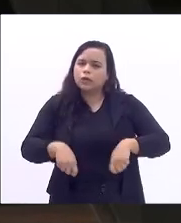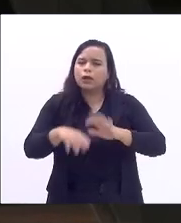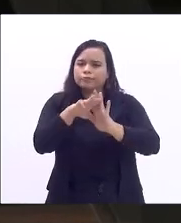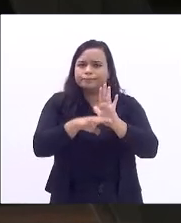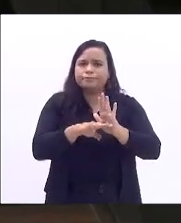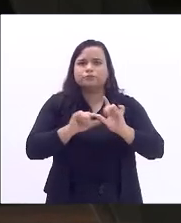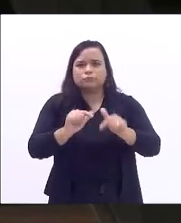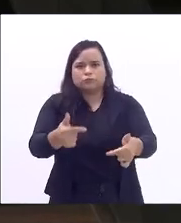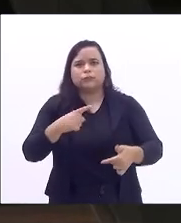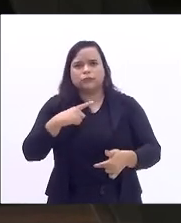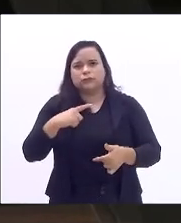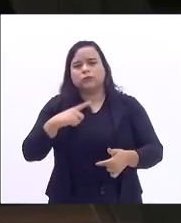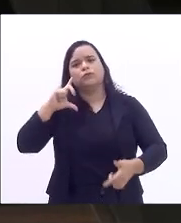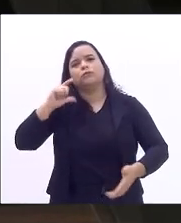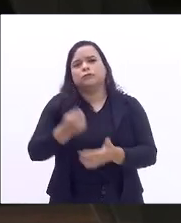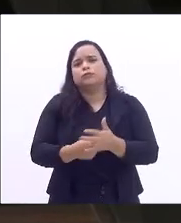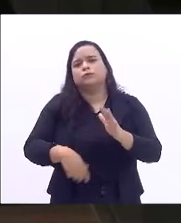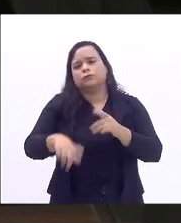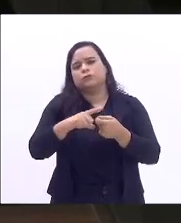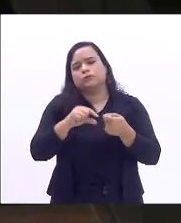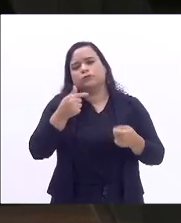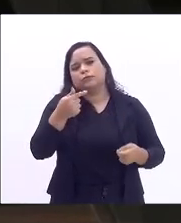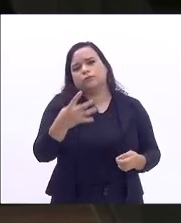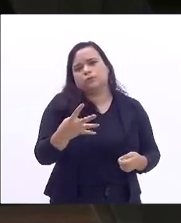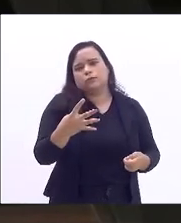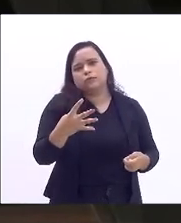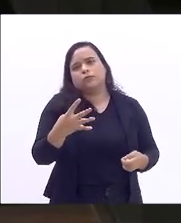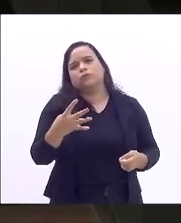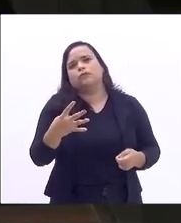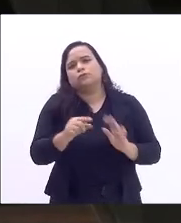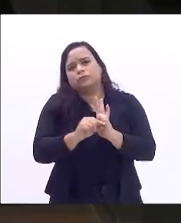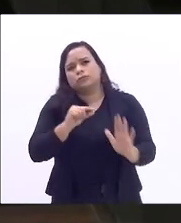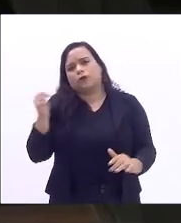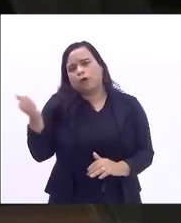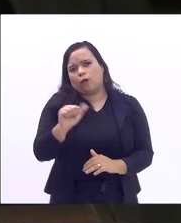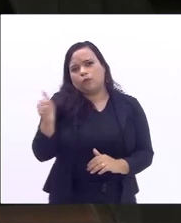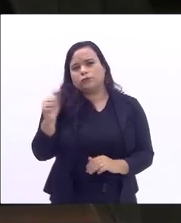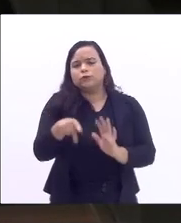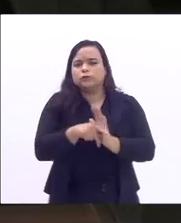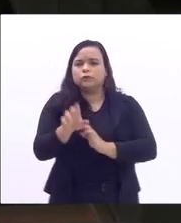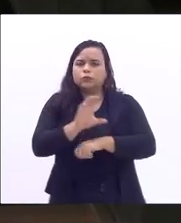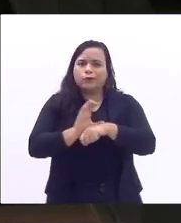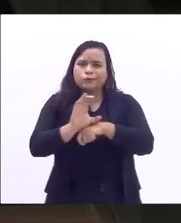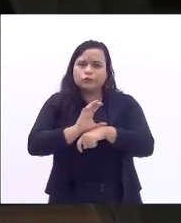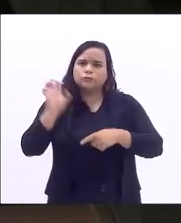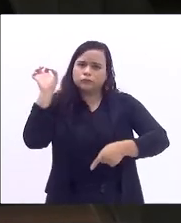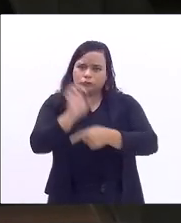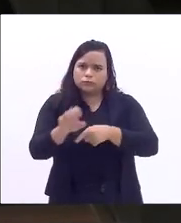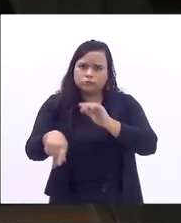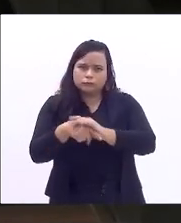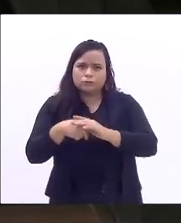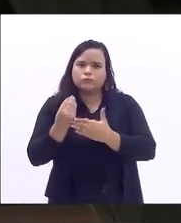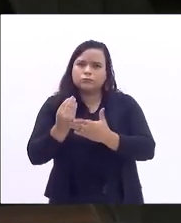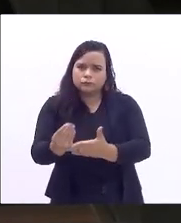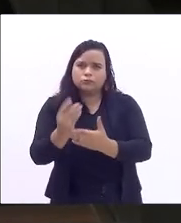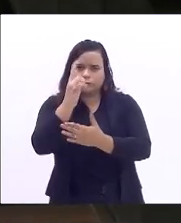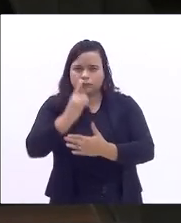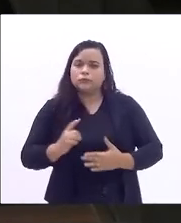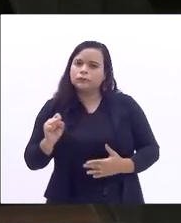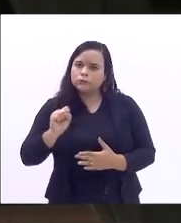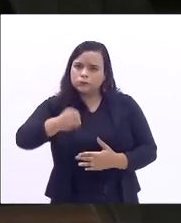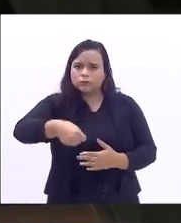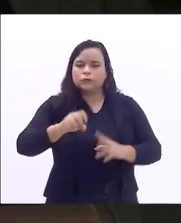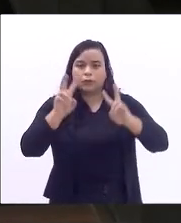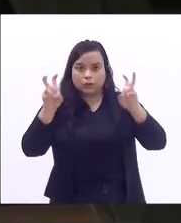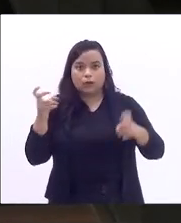matéria conforme determina o artigo 74 inciso 11 da constituição estadual e óbvio